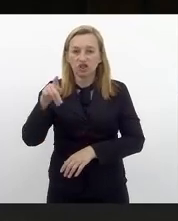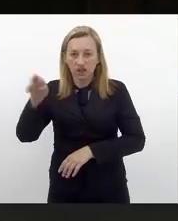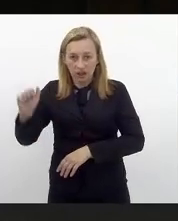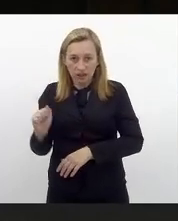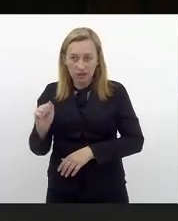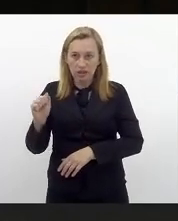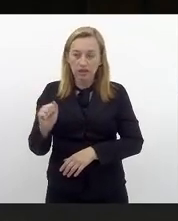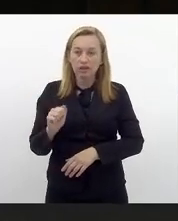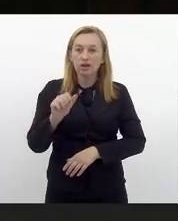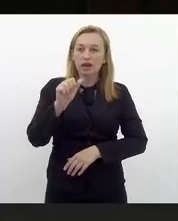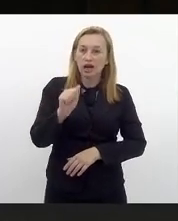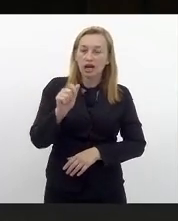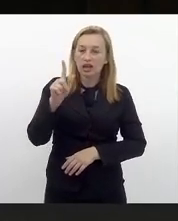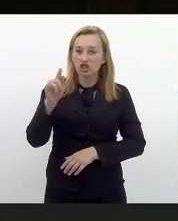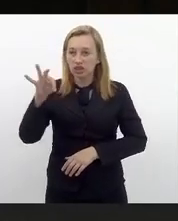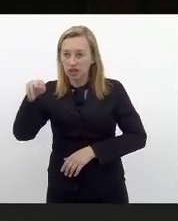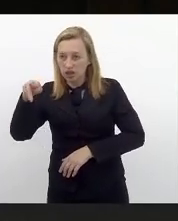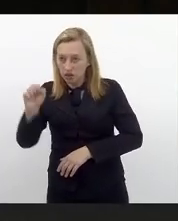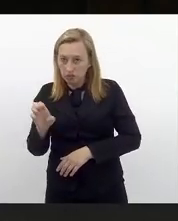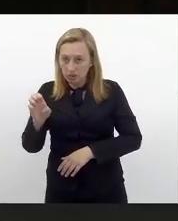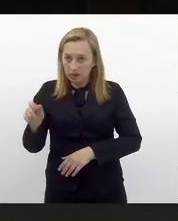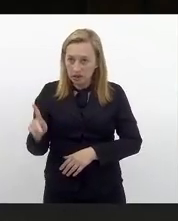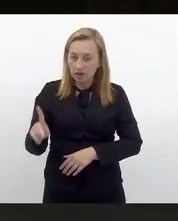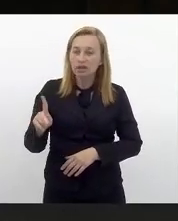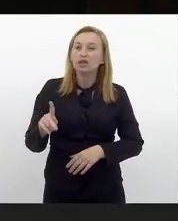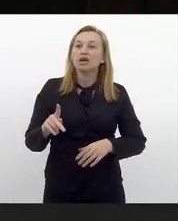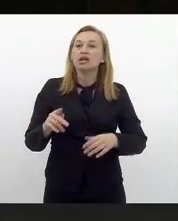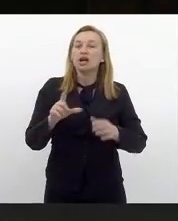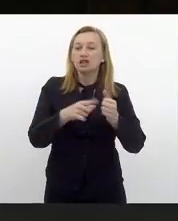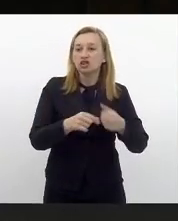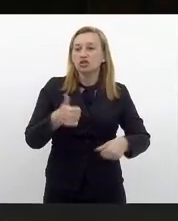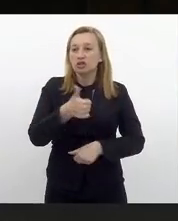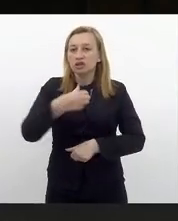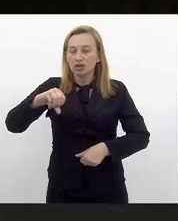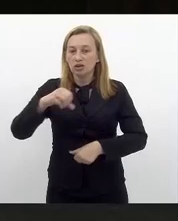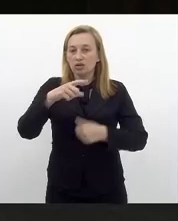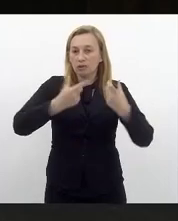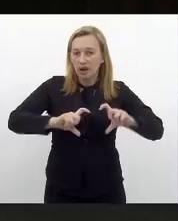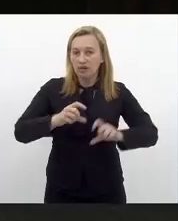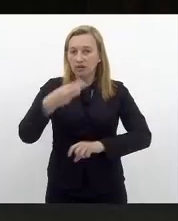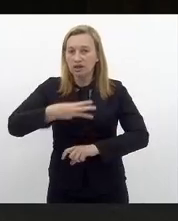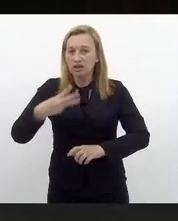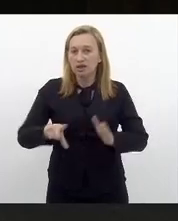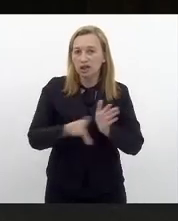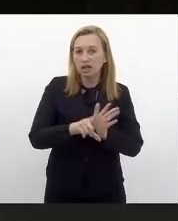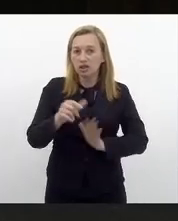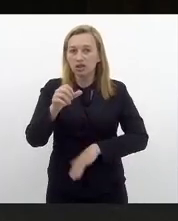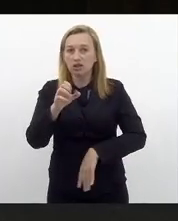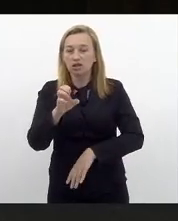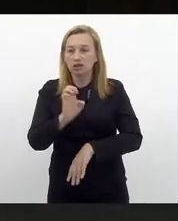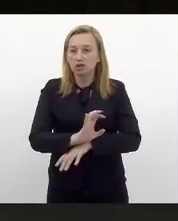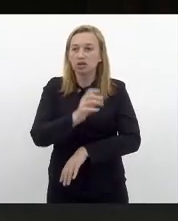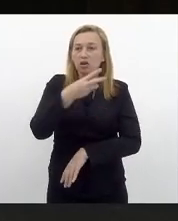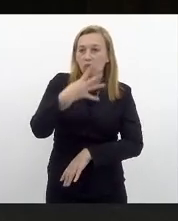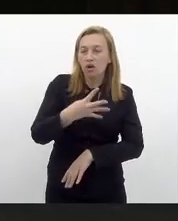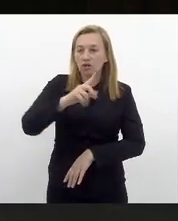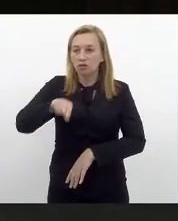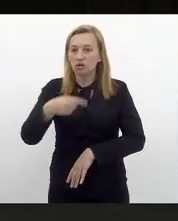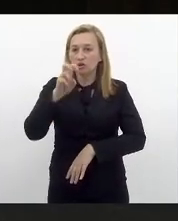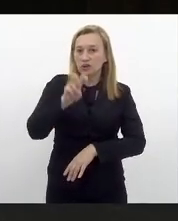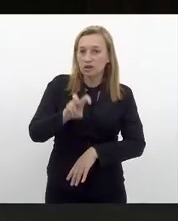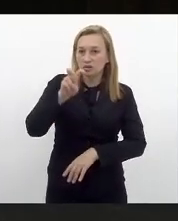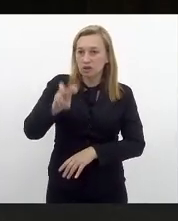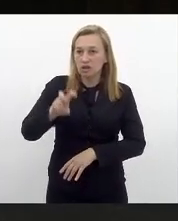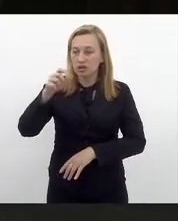Gênese e agetransp criado pelo artigo 19 parágrafo 3º da Lei Estadual quatro mil